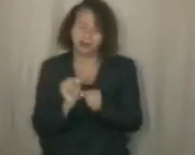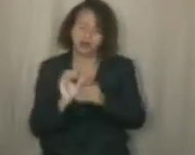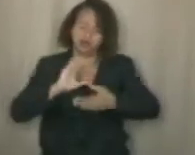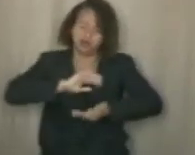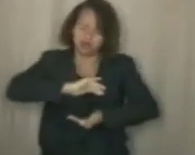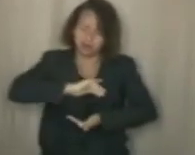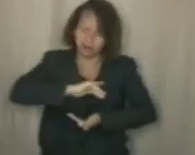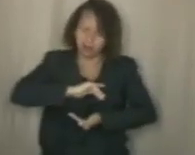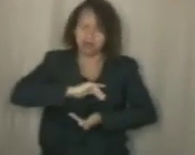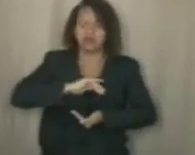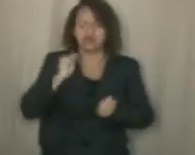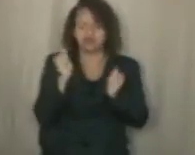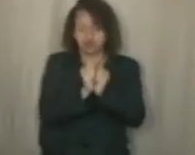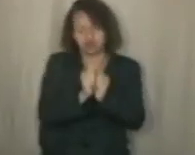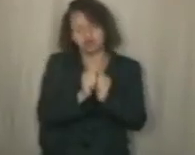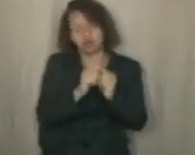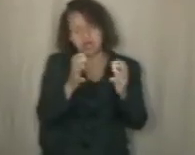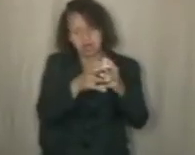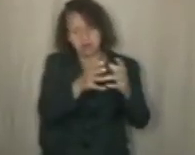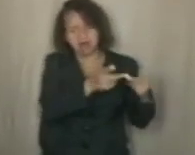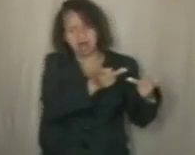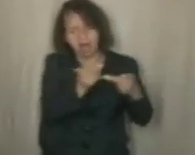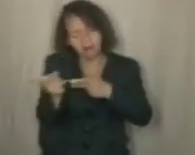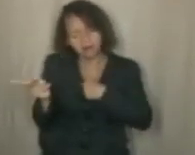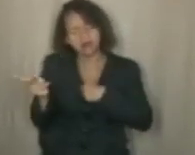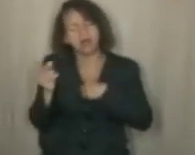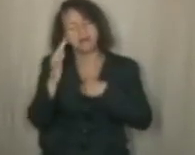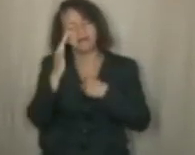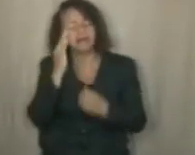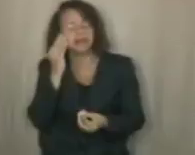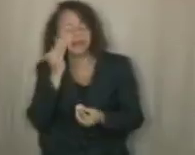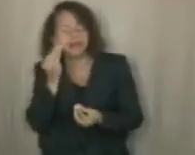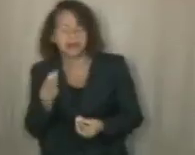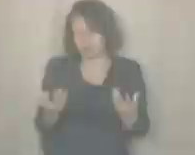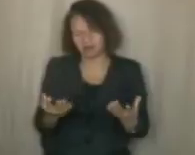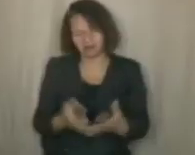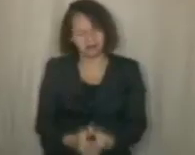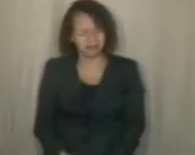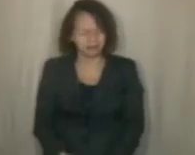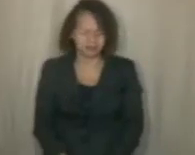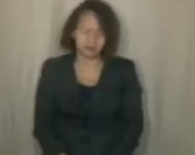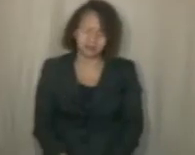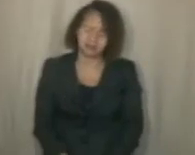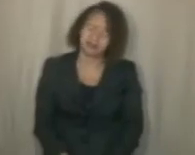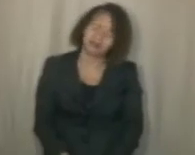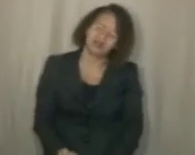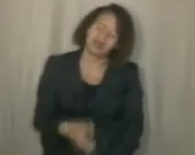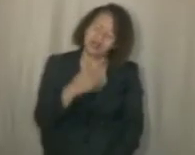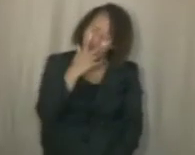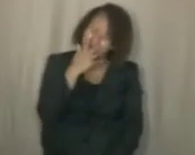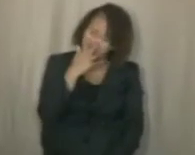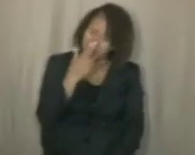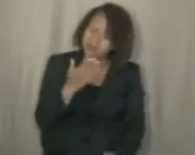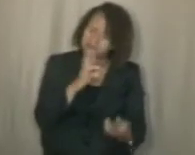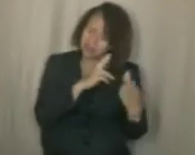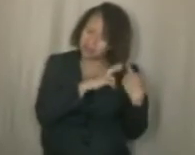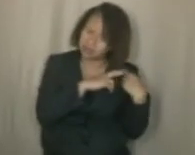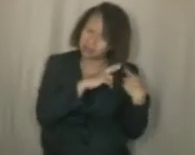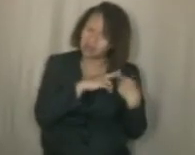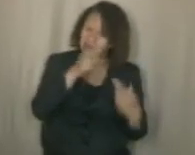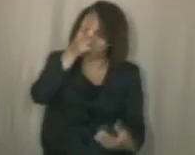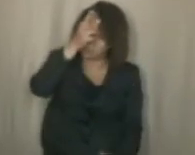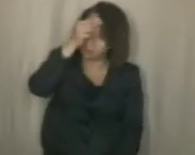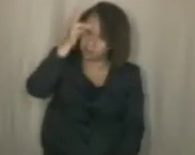para uma equipe lá olhar e verificar o que podia ser feito eu acredito que isso deve ser de responsabilidade